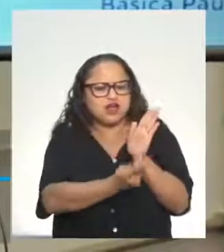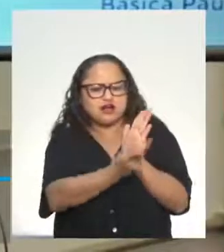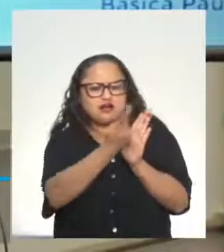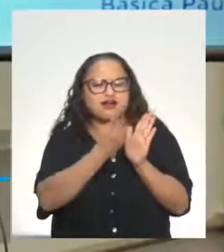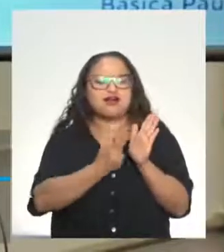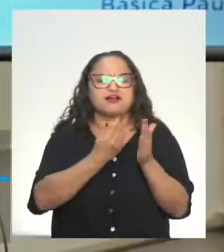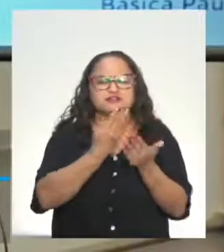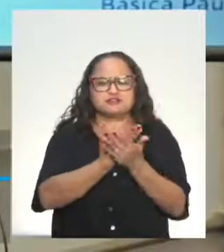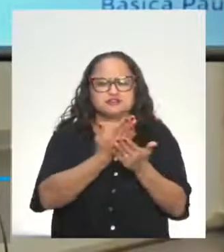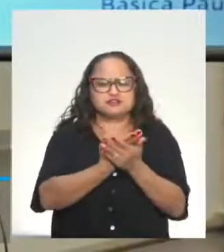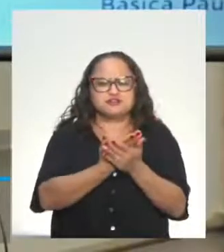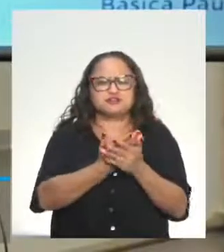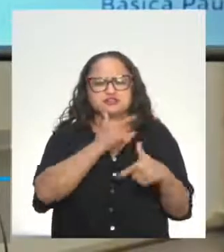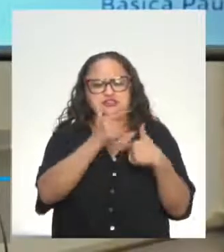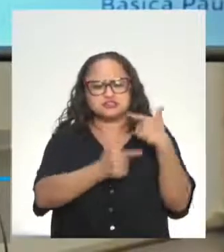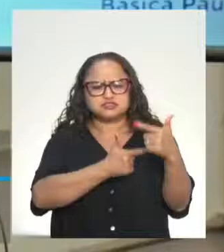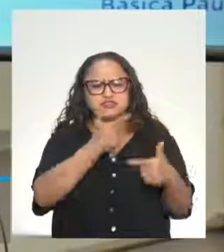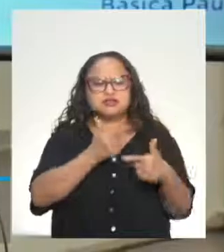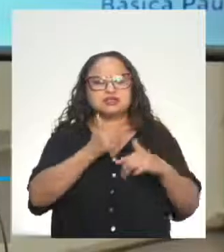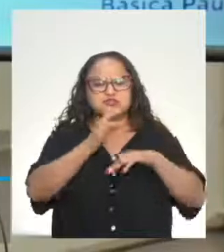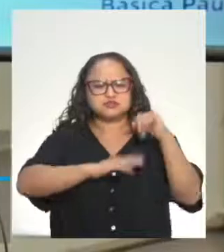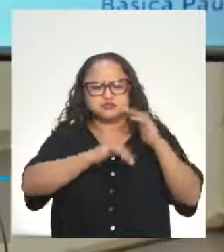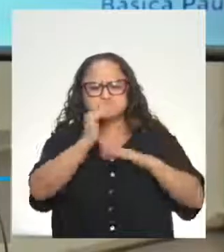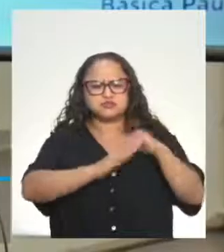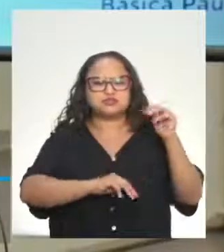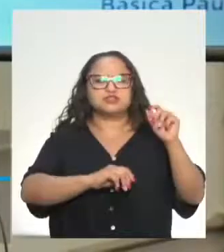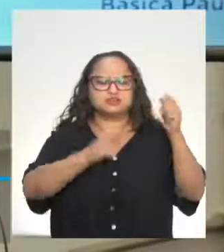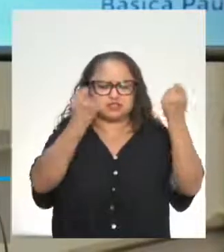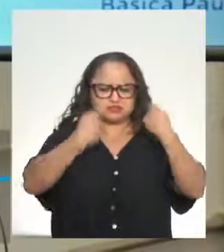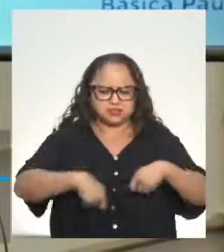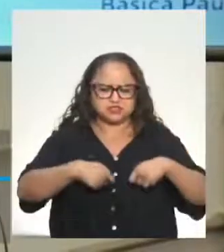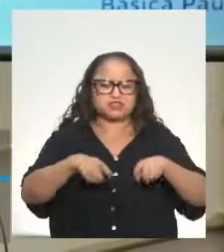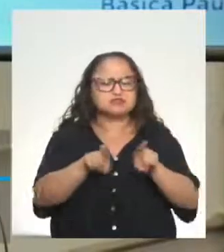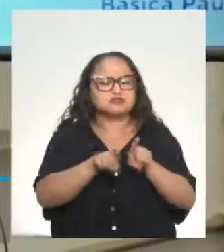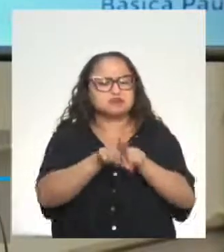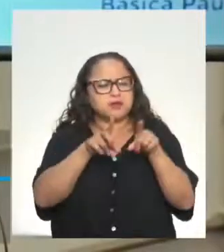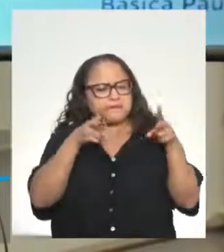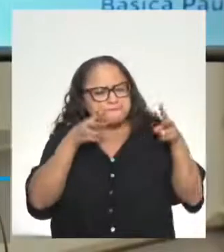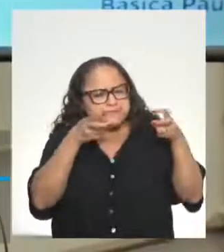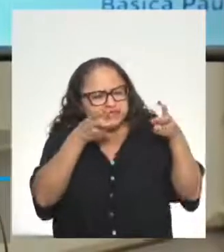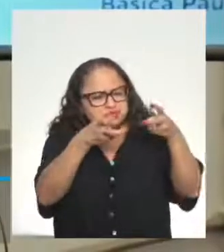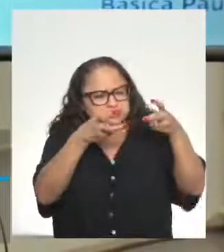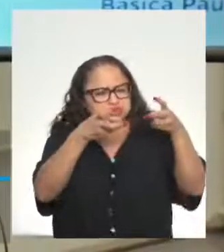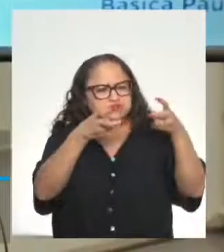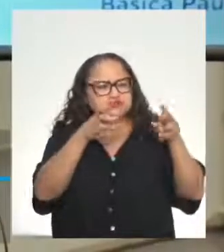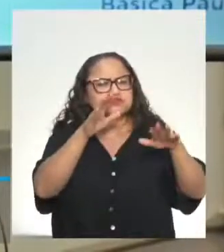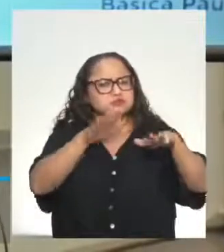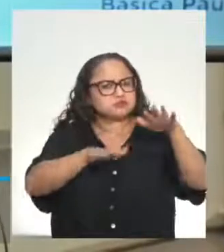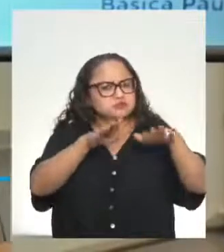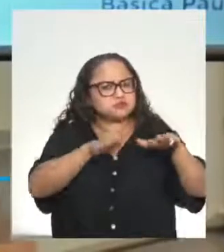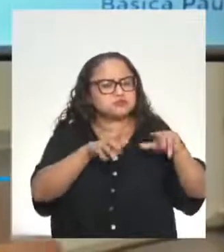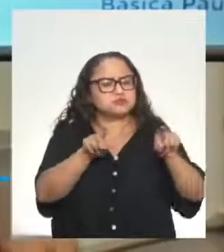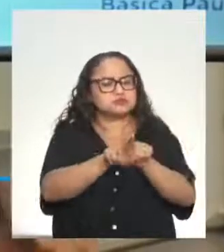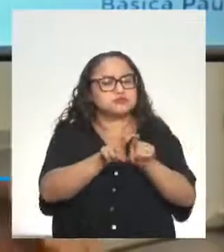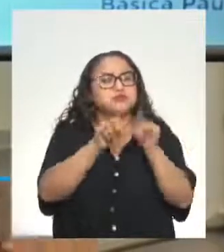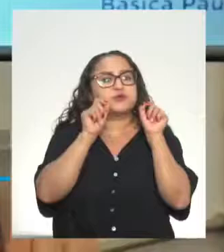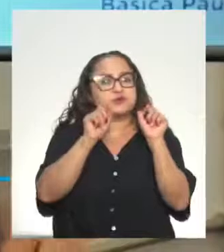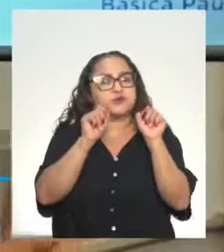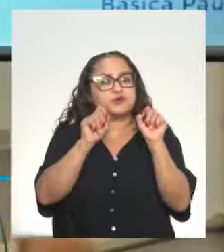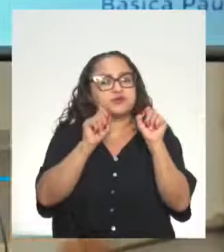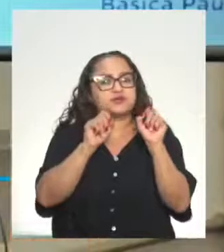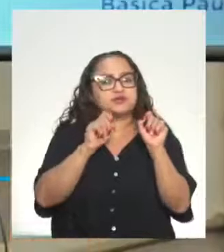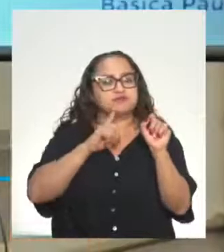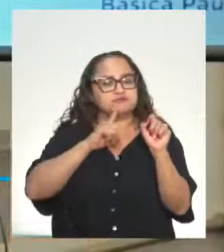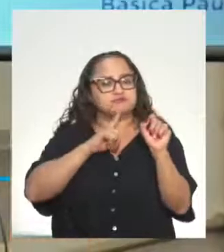trabalhando com aquelas competências e habilidades relacionadas à perspectiva, à proporção, né? Então é bem interessante porque você pega um desenho bidimensional